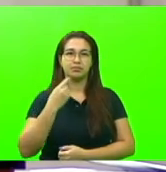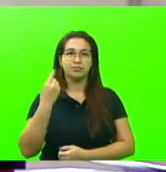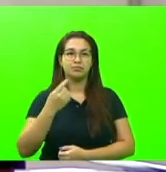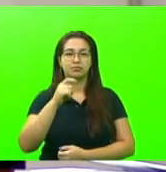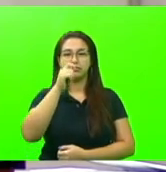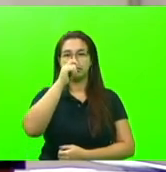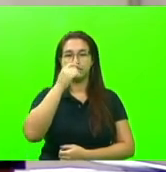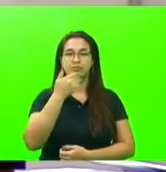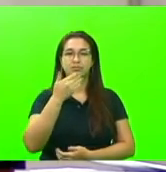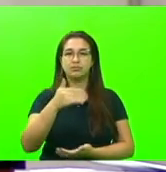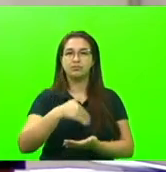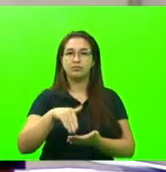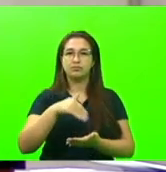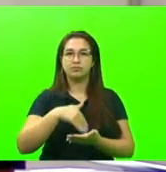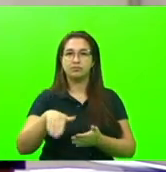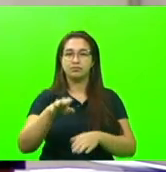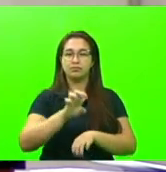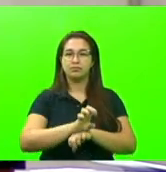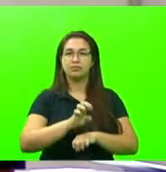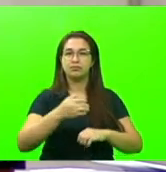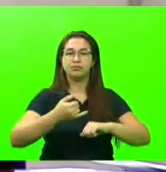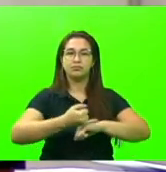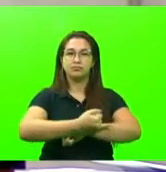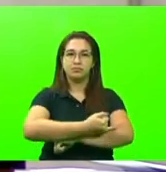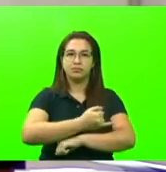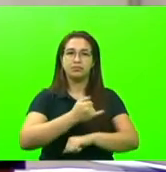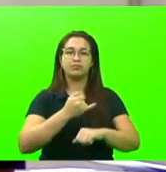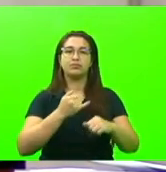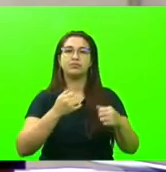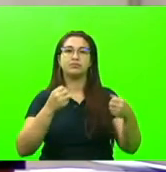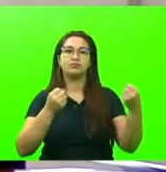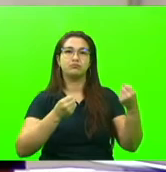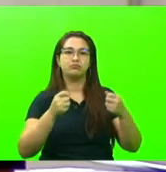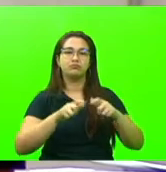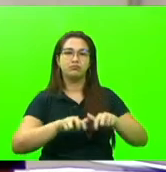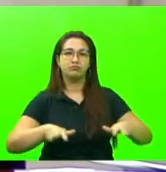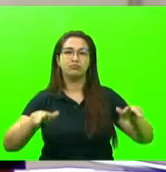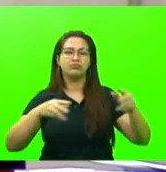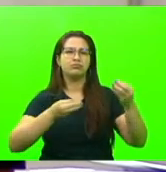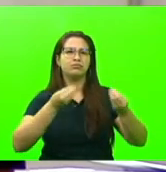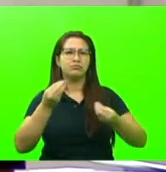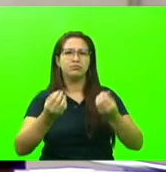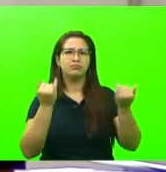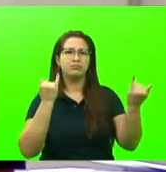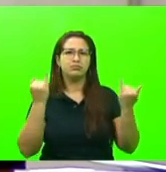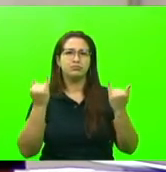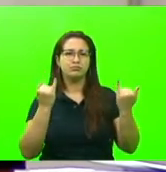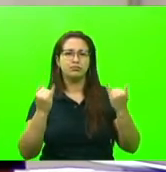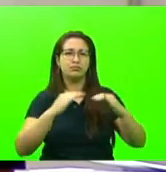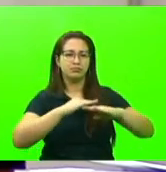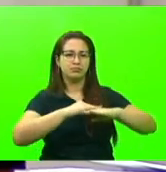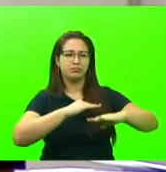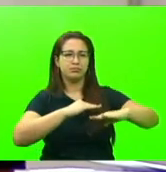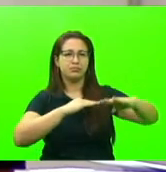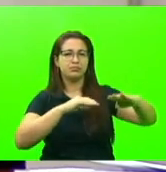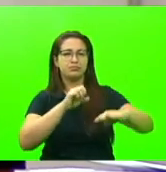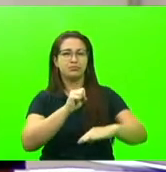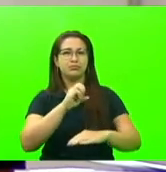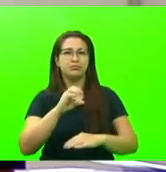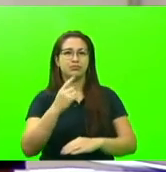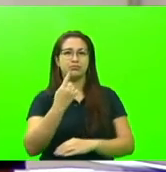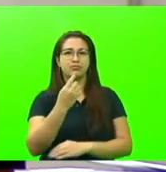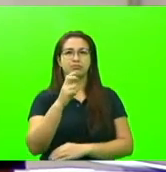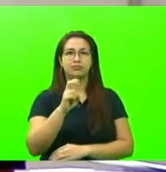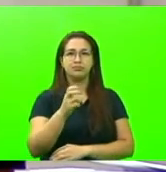solicitando ao secretário de Estado da Infraestrutura e Mobilidade informações acerca do andamento da obra de pavimentação da